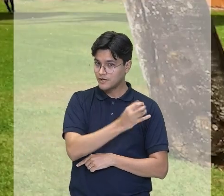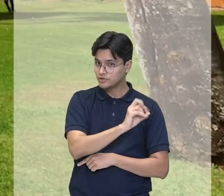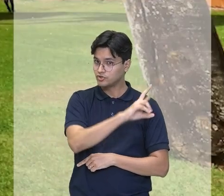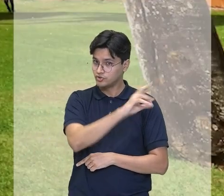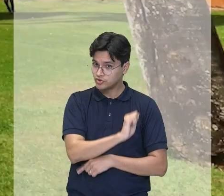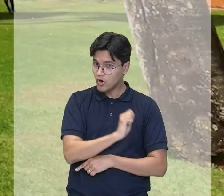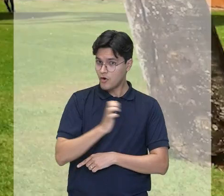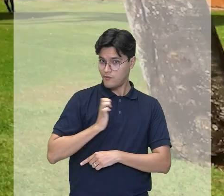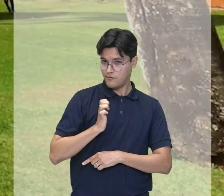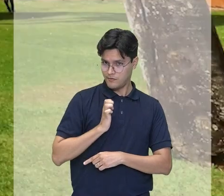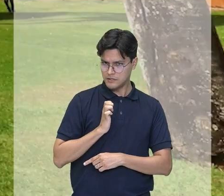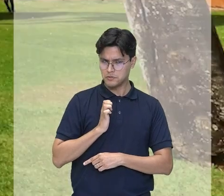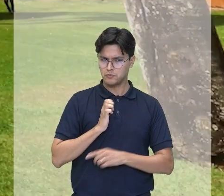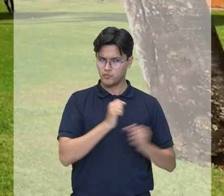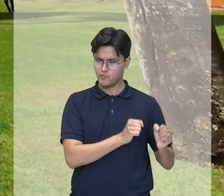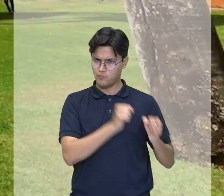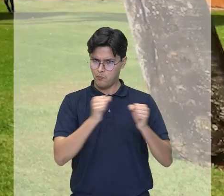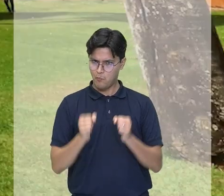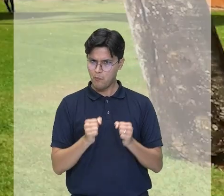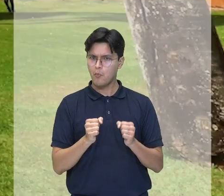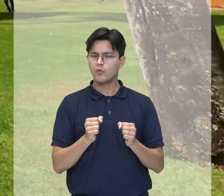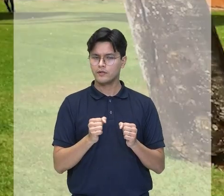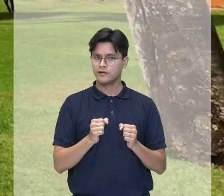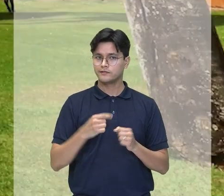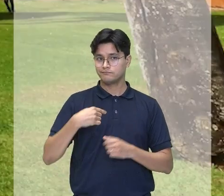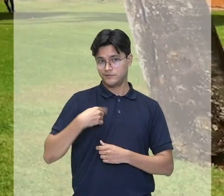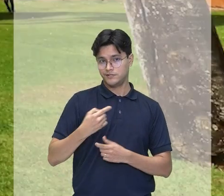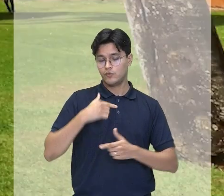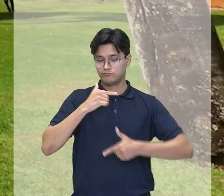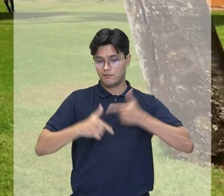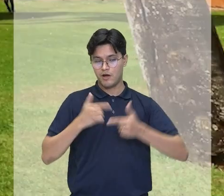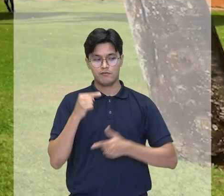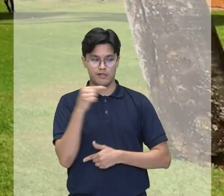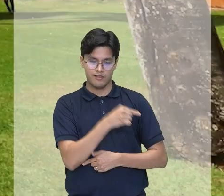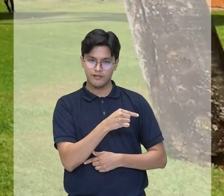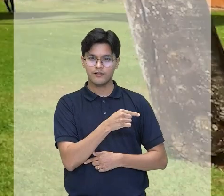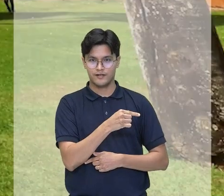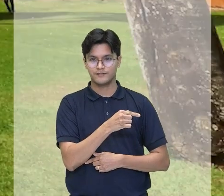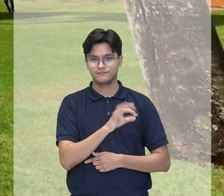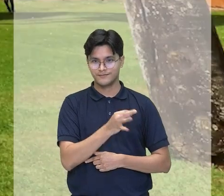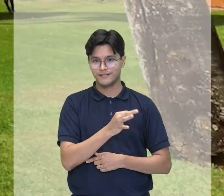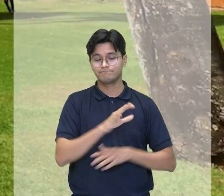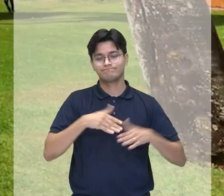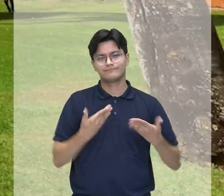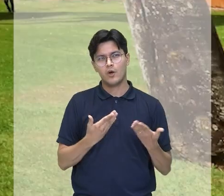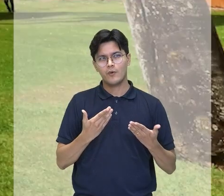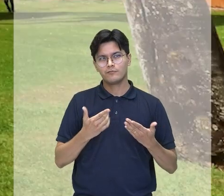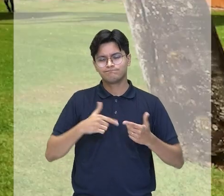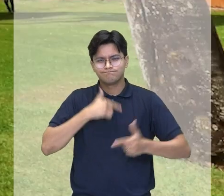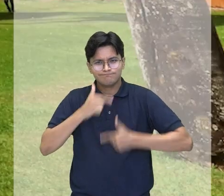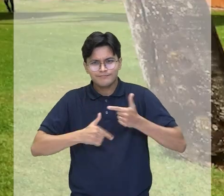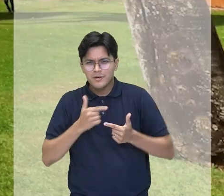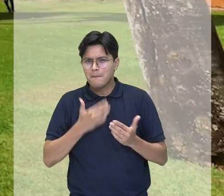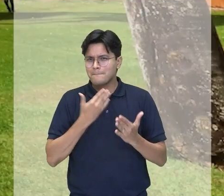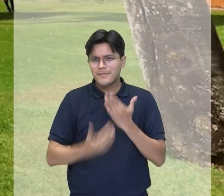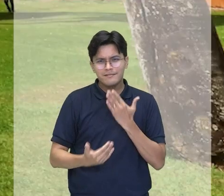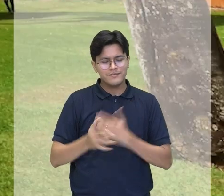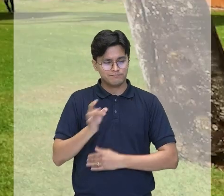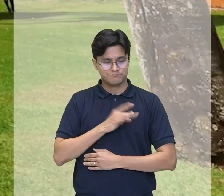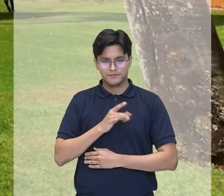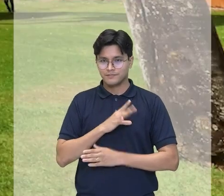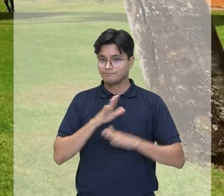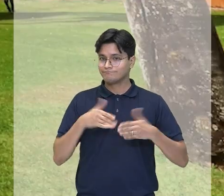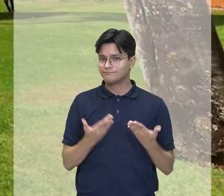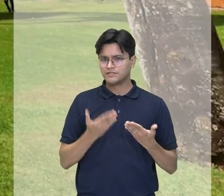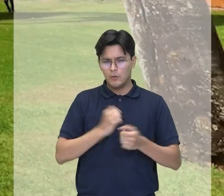e poderoso e eu trabalho na mina dele. Com medo de perder o meu emprego, fui forçado a obedecer. Mas